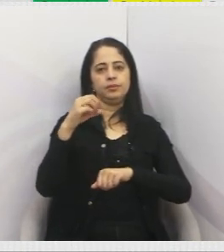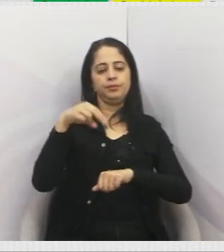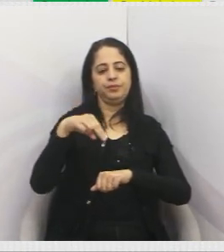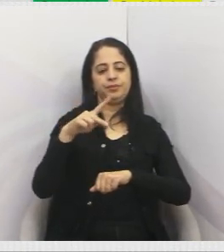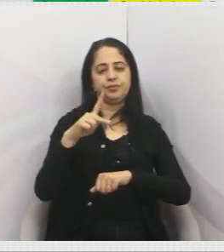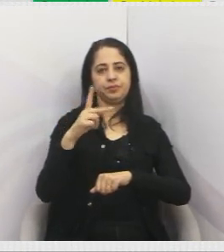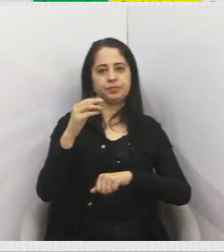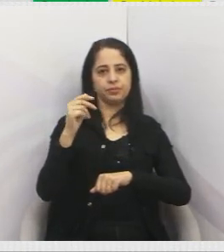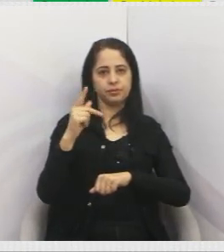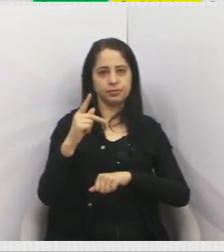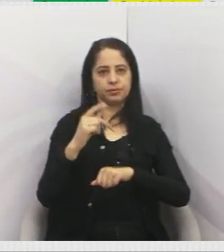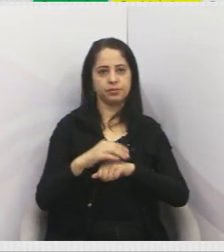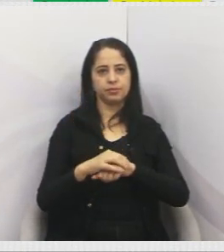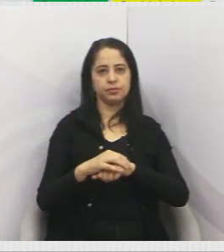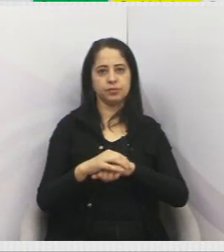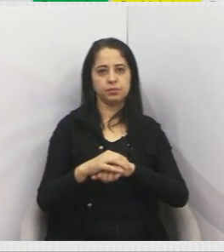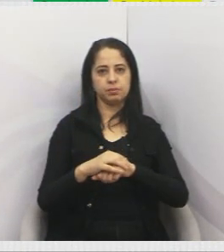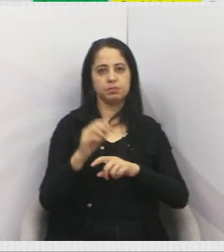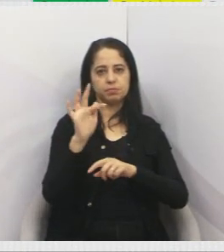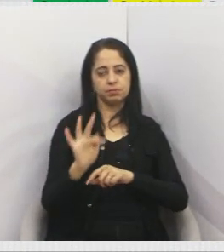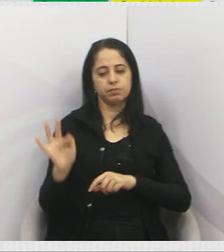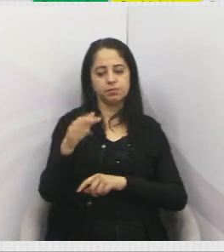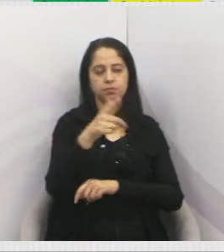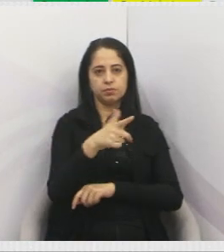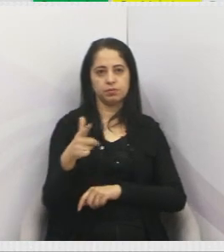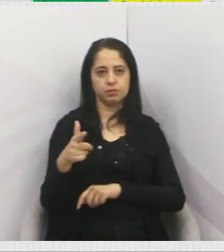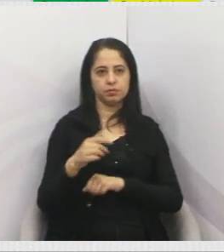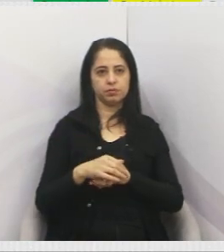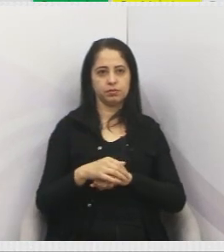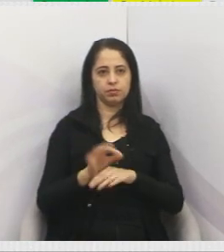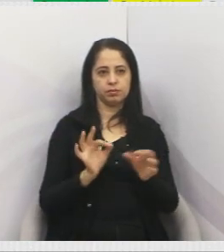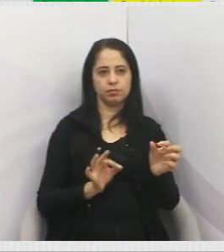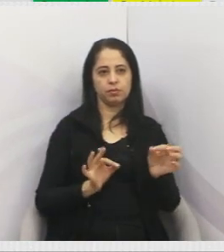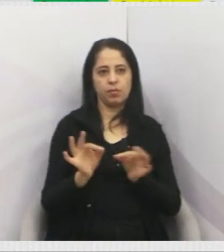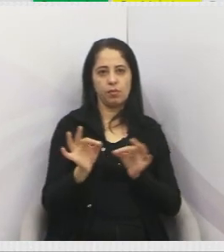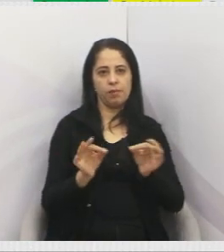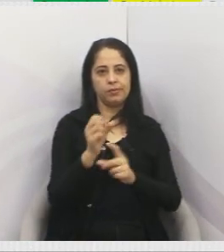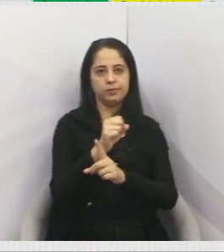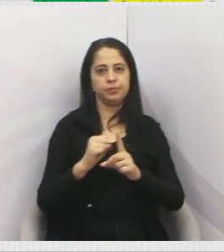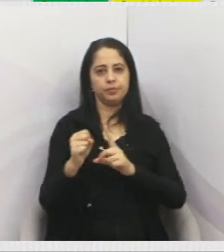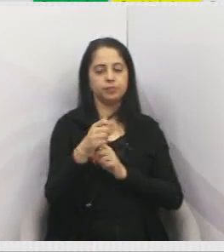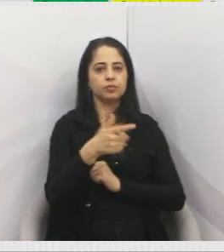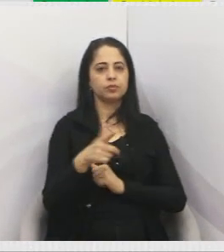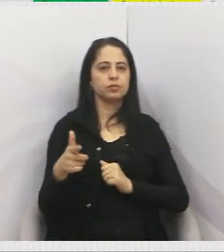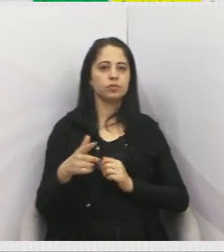a Convap, entidades acadêmicas em branco e a organização da sociedade civil em branco.